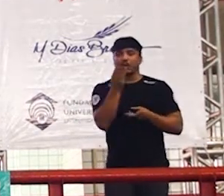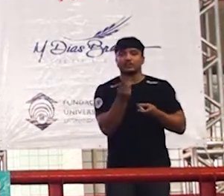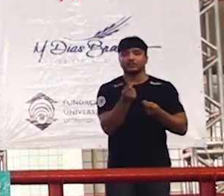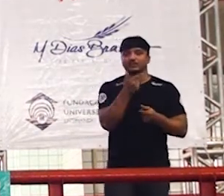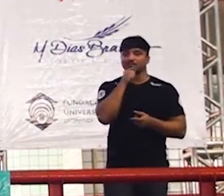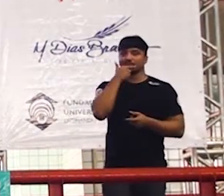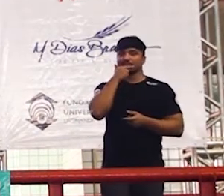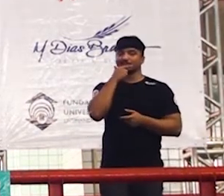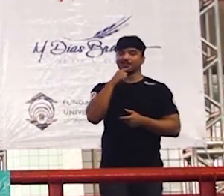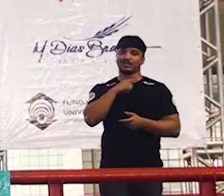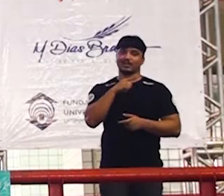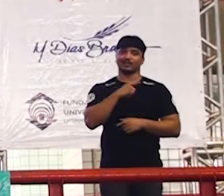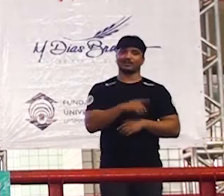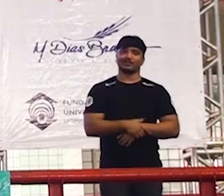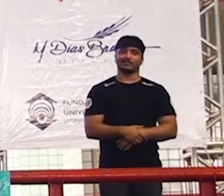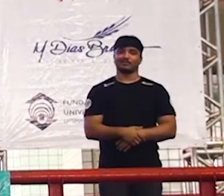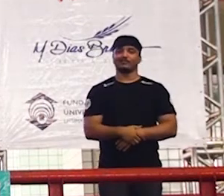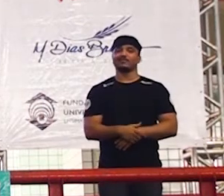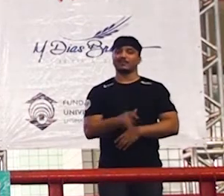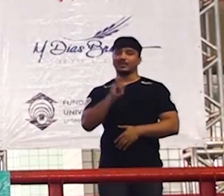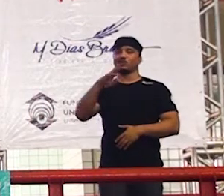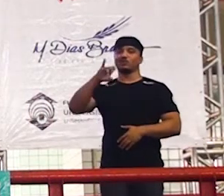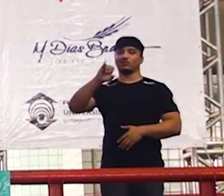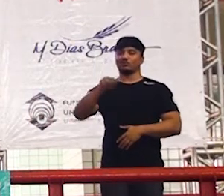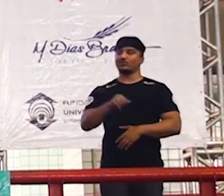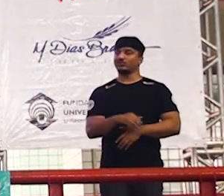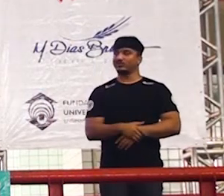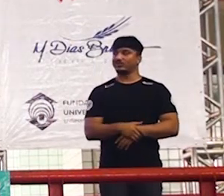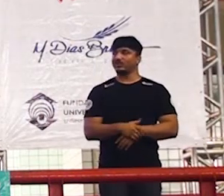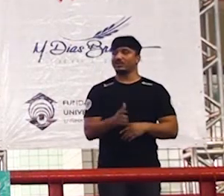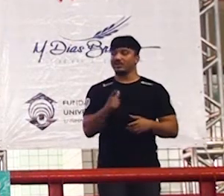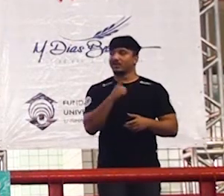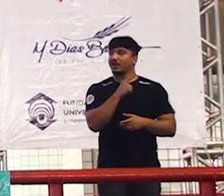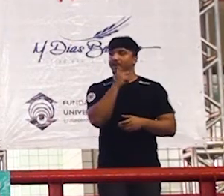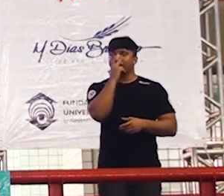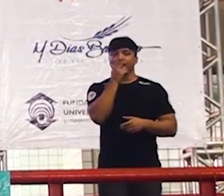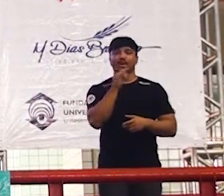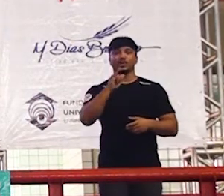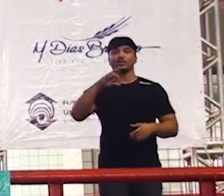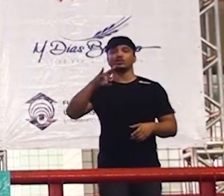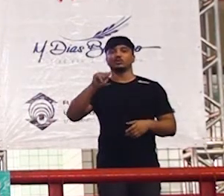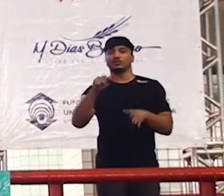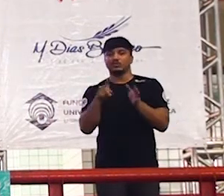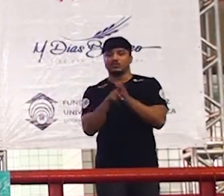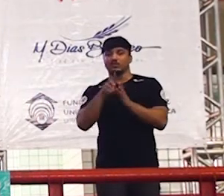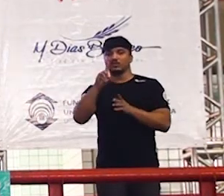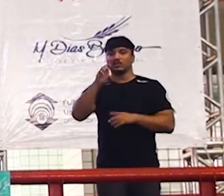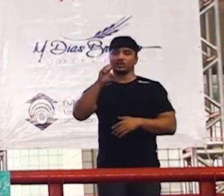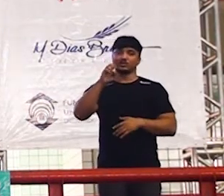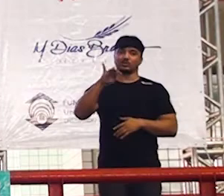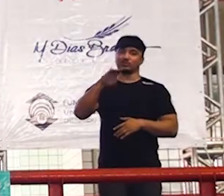aquele sorrisinho, né? Que irônico. Então é a tal ironia do destino.